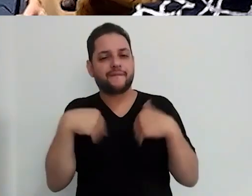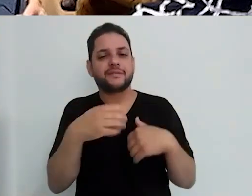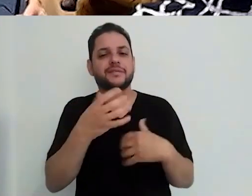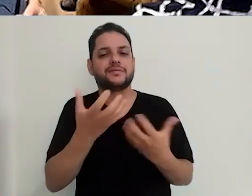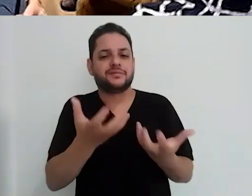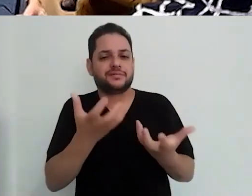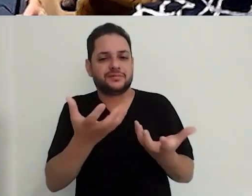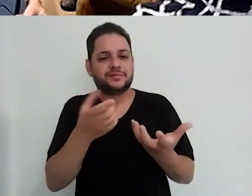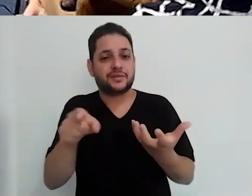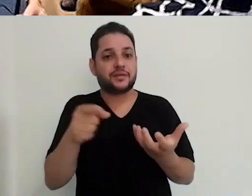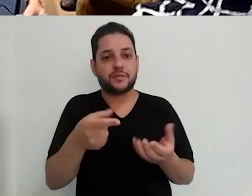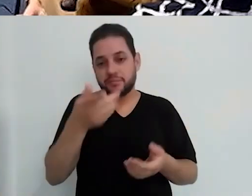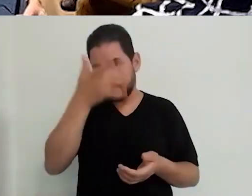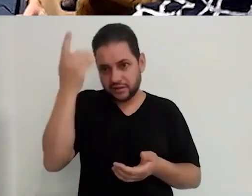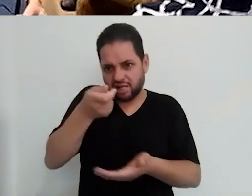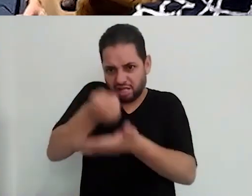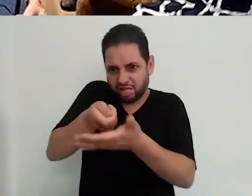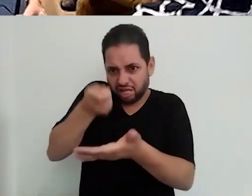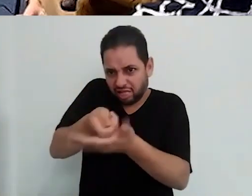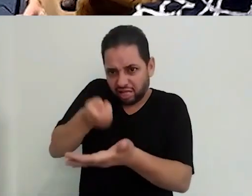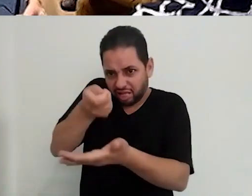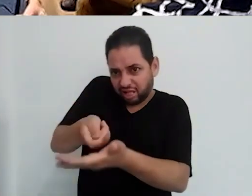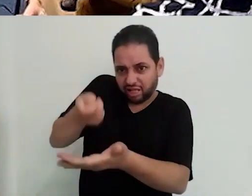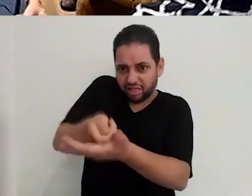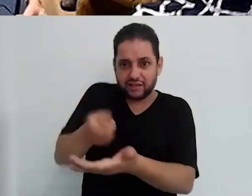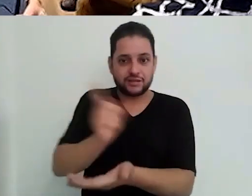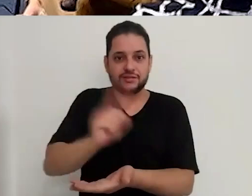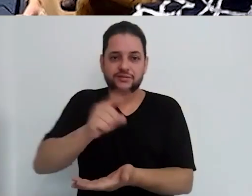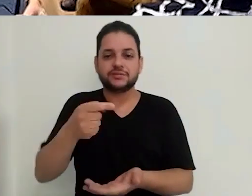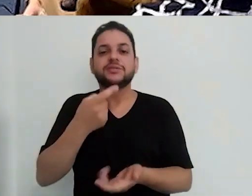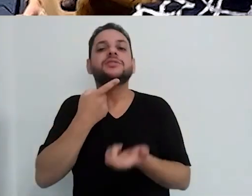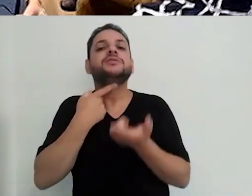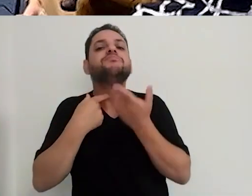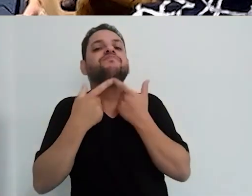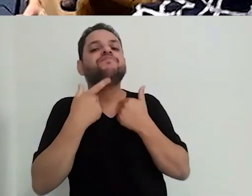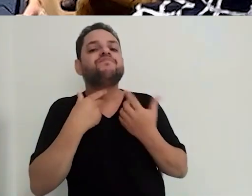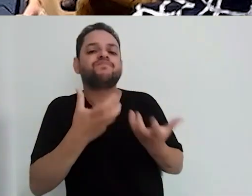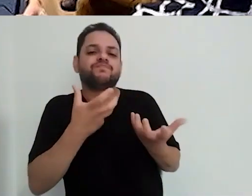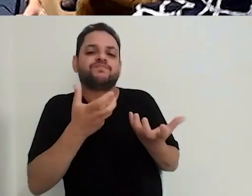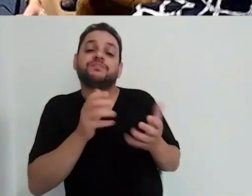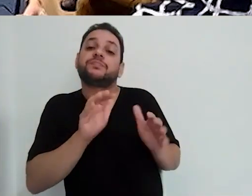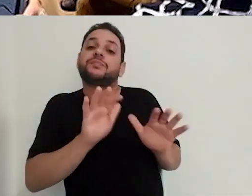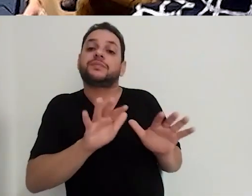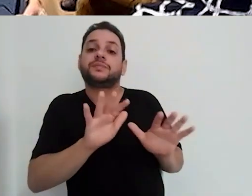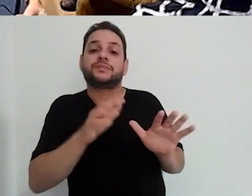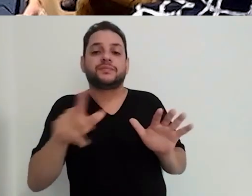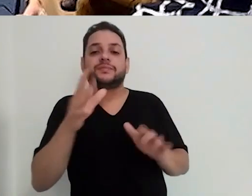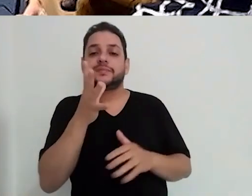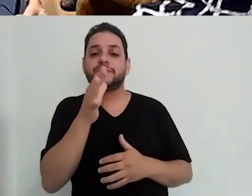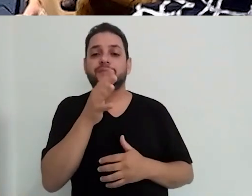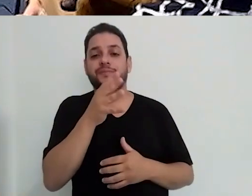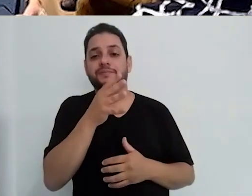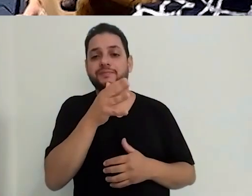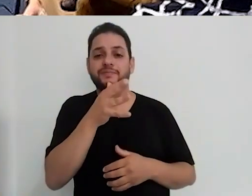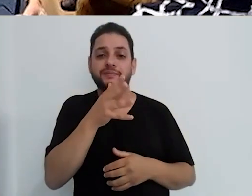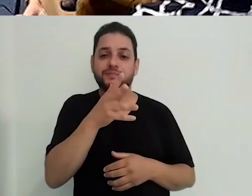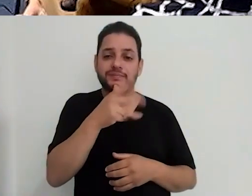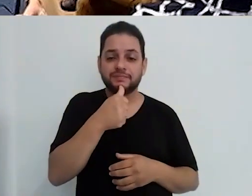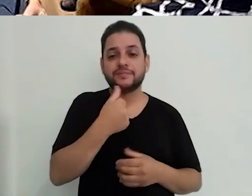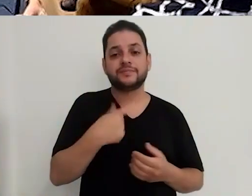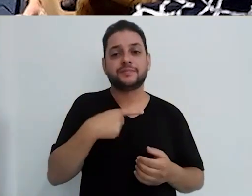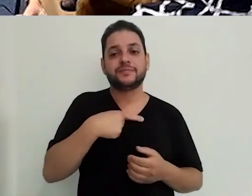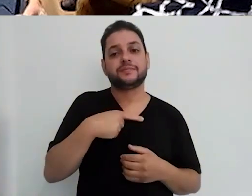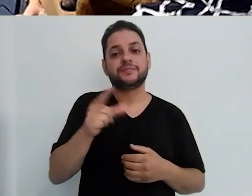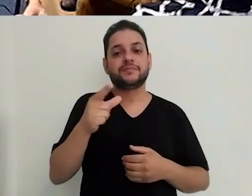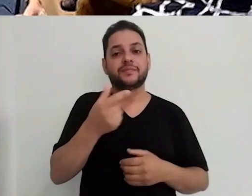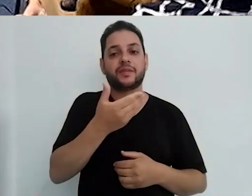entrevista, ninguém está obrigando o homem lá, é claro que ele queria, então, mas ele, enfim, ele demorou e foi convencido lá por aquele amigo